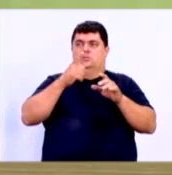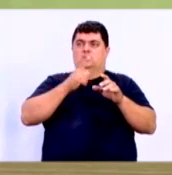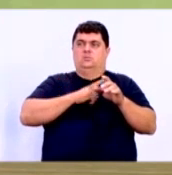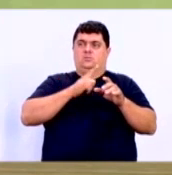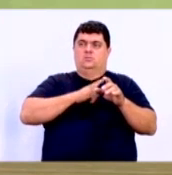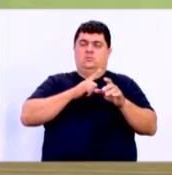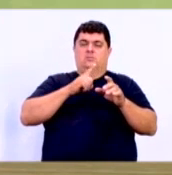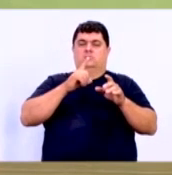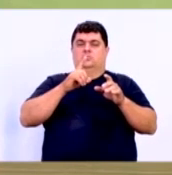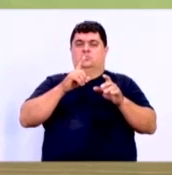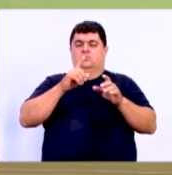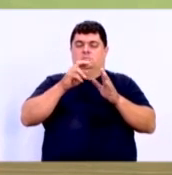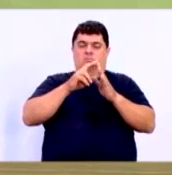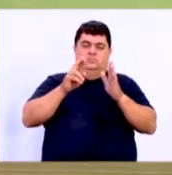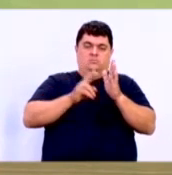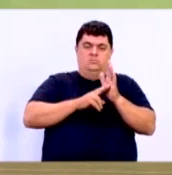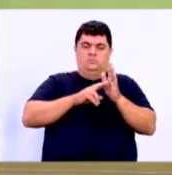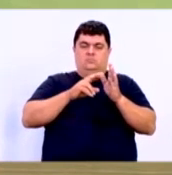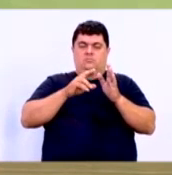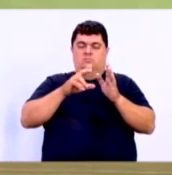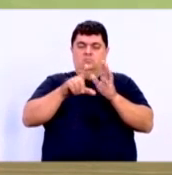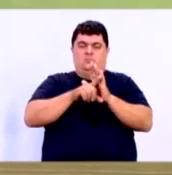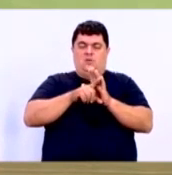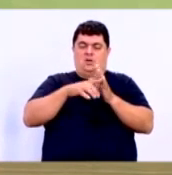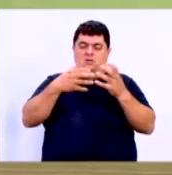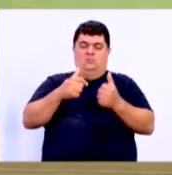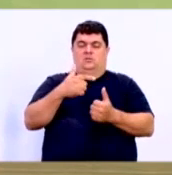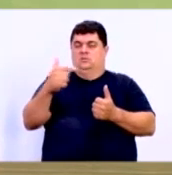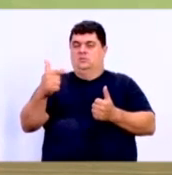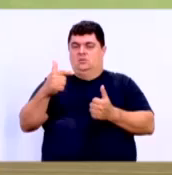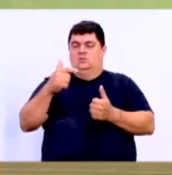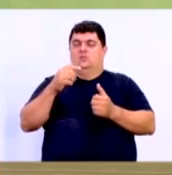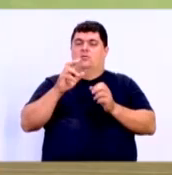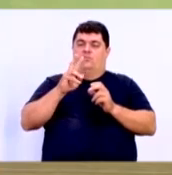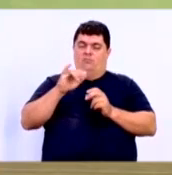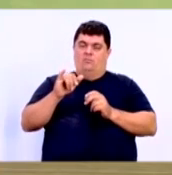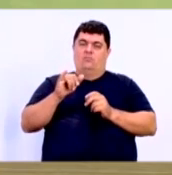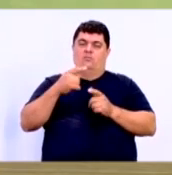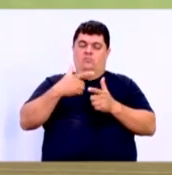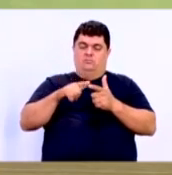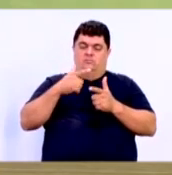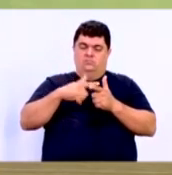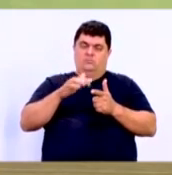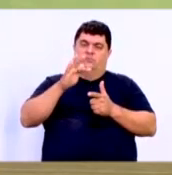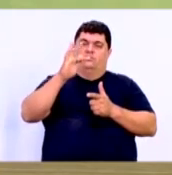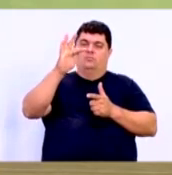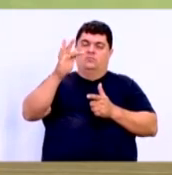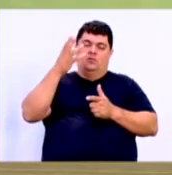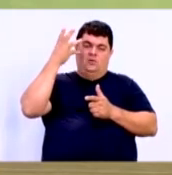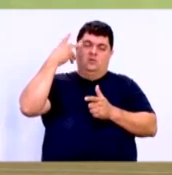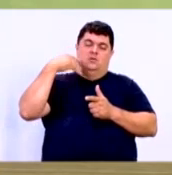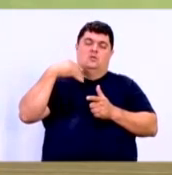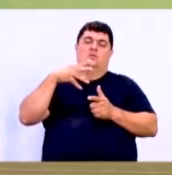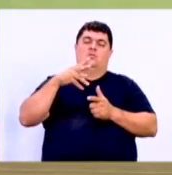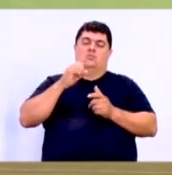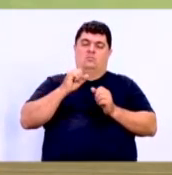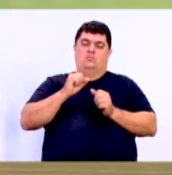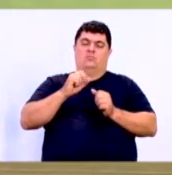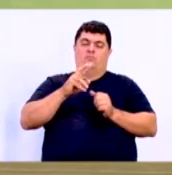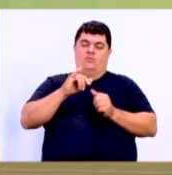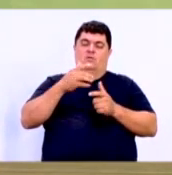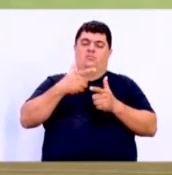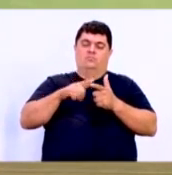um critério que a legislação não permite, você pode, né, o leão pode ficar zangado com